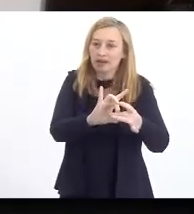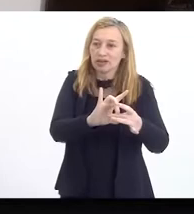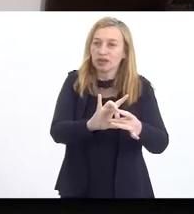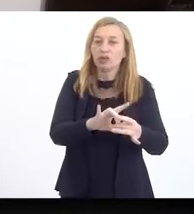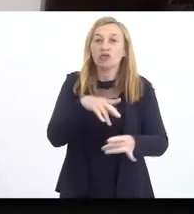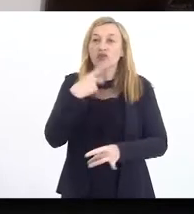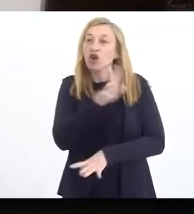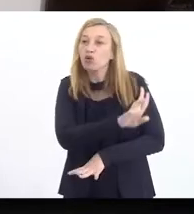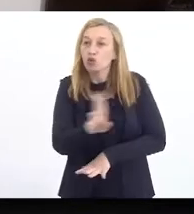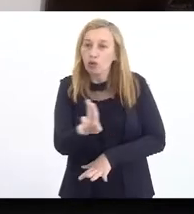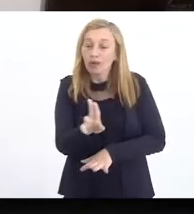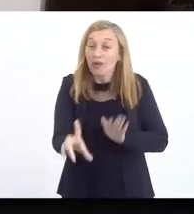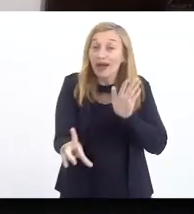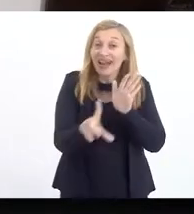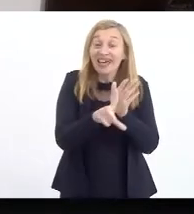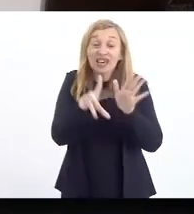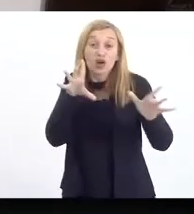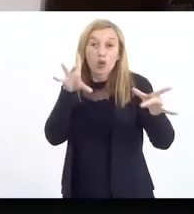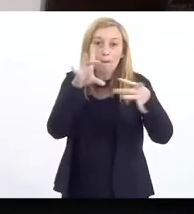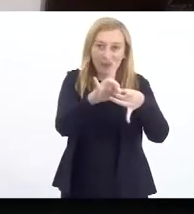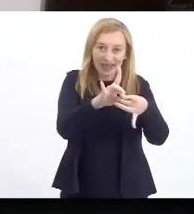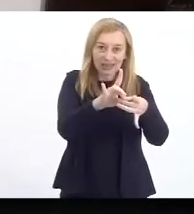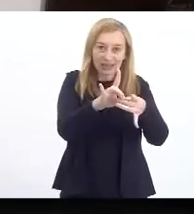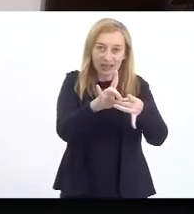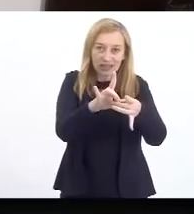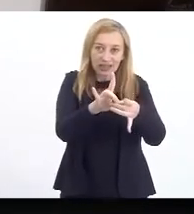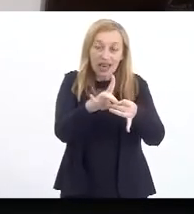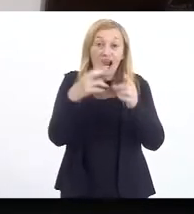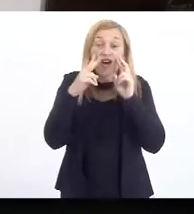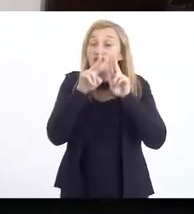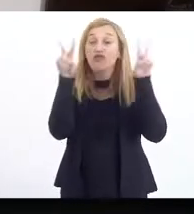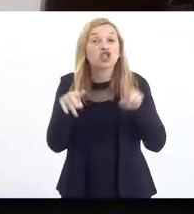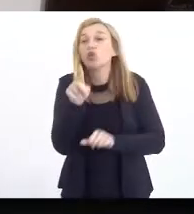o nome, é uma lei complementar, ela visa